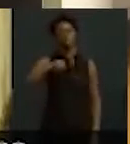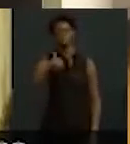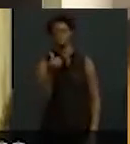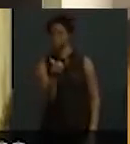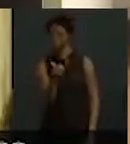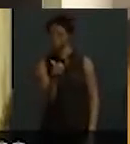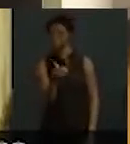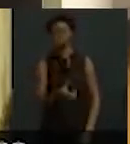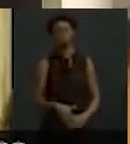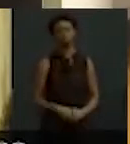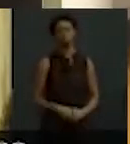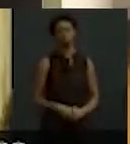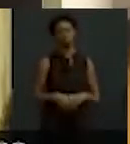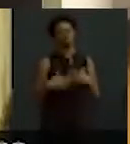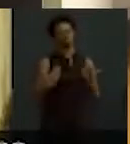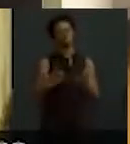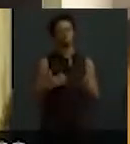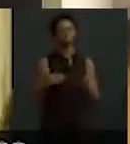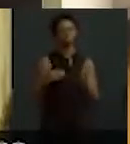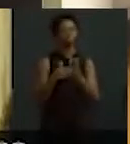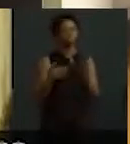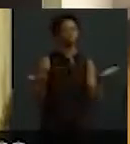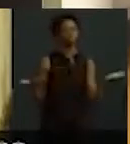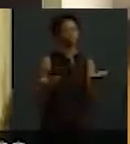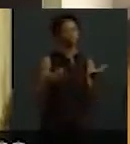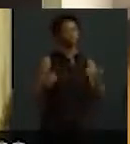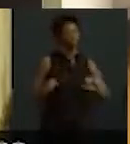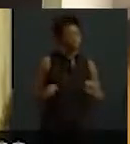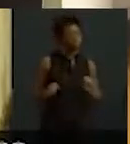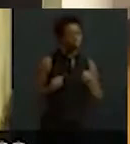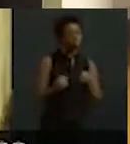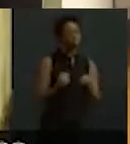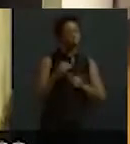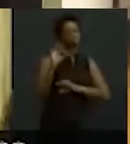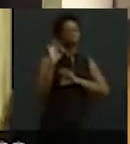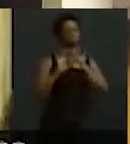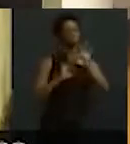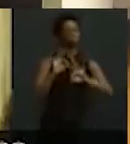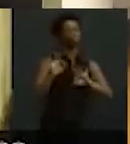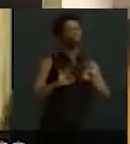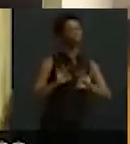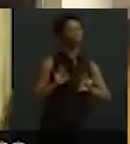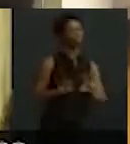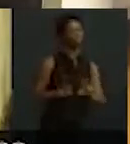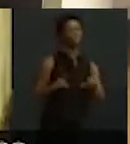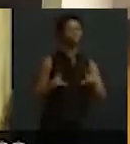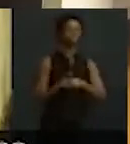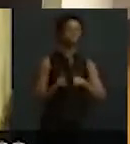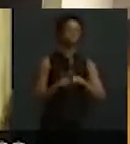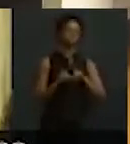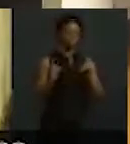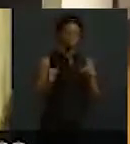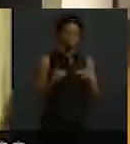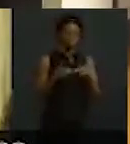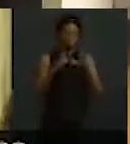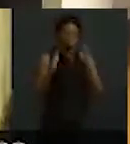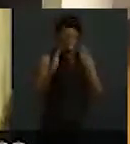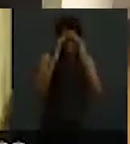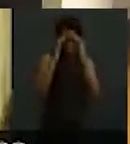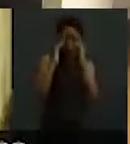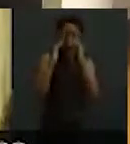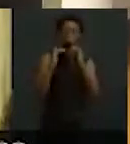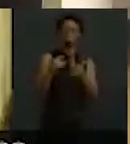1996. Desde então, esforço, organização e pronta prestação da justiça